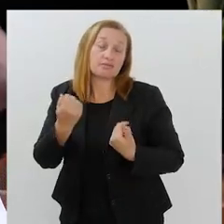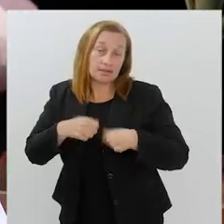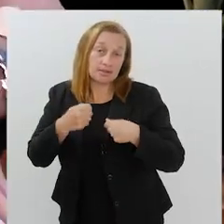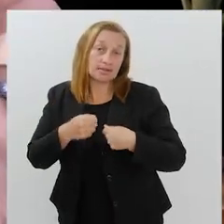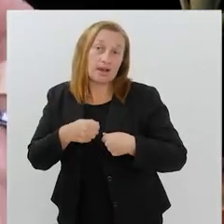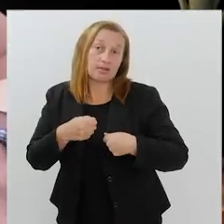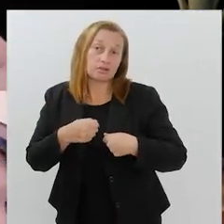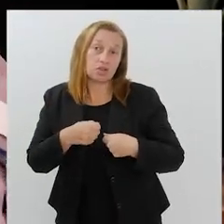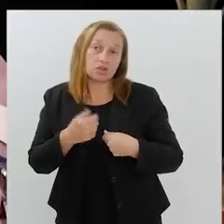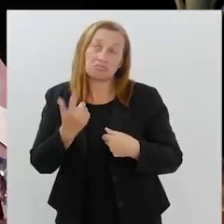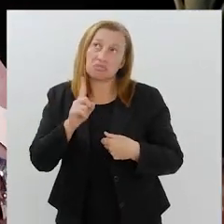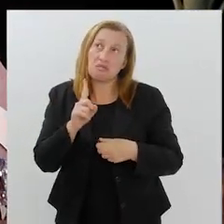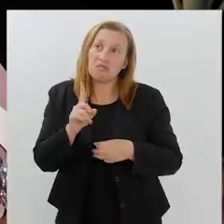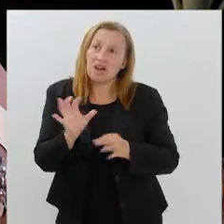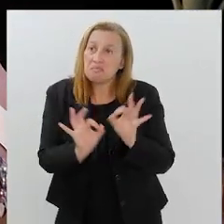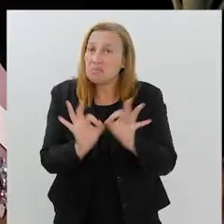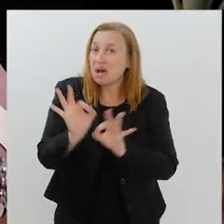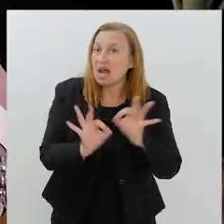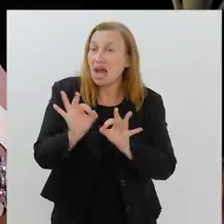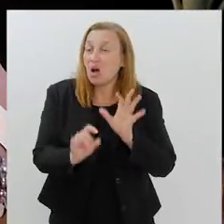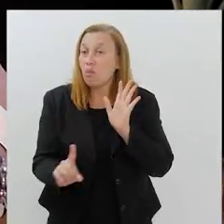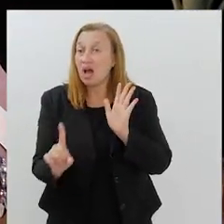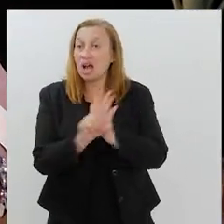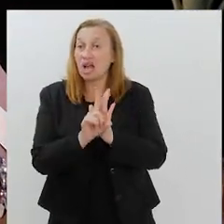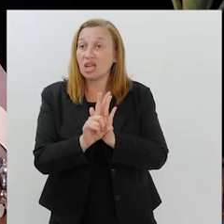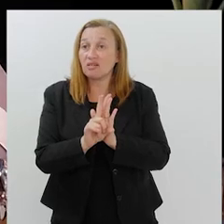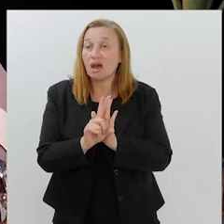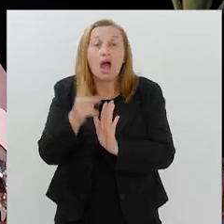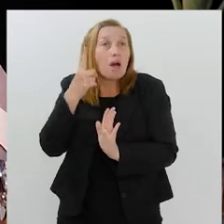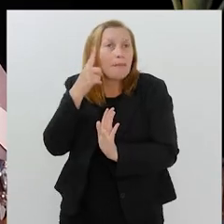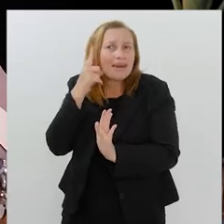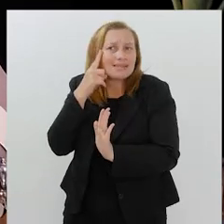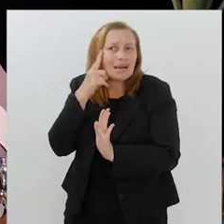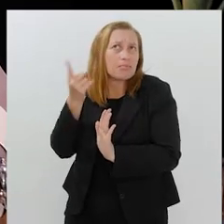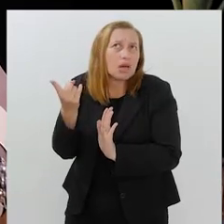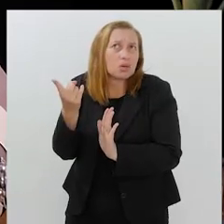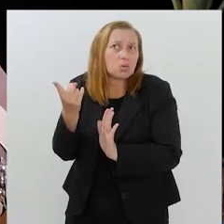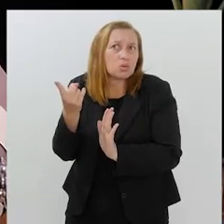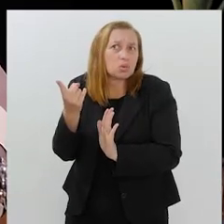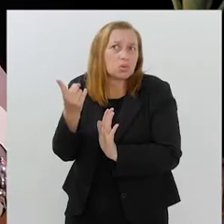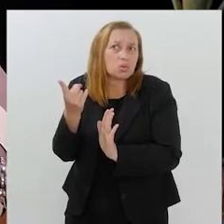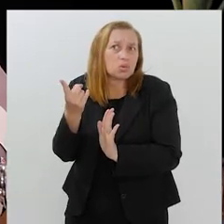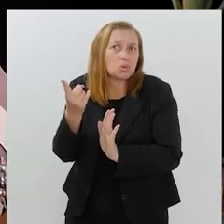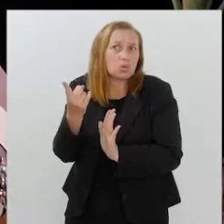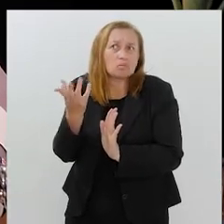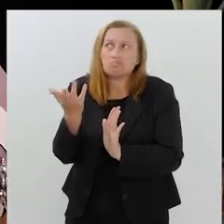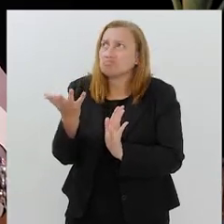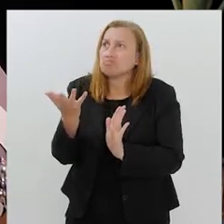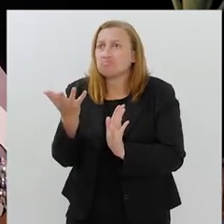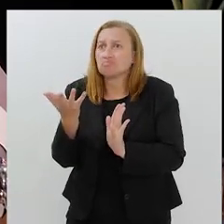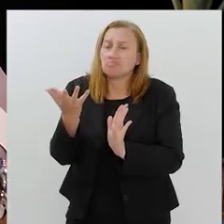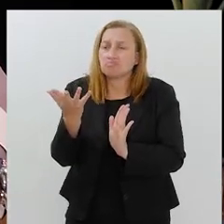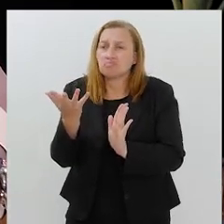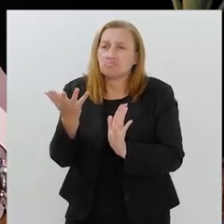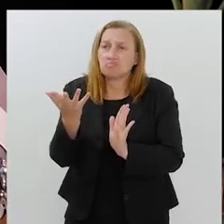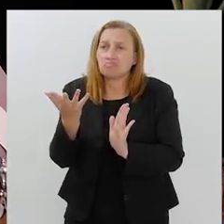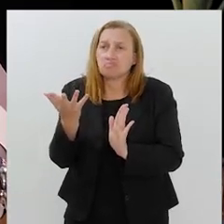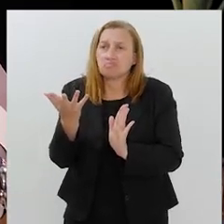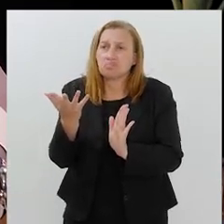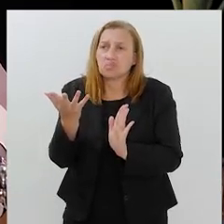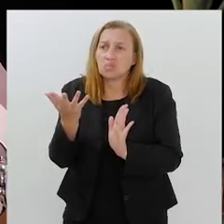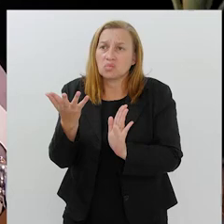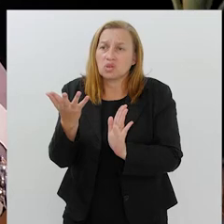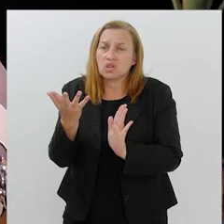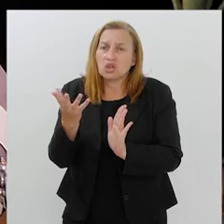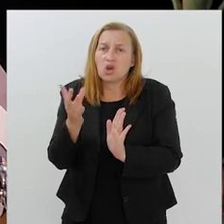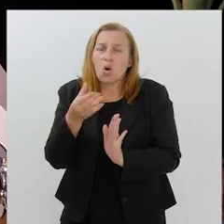extremamente necessário você não vai elaborar uma lei né tendo como perspectiva eh uma situação que é